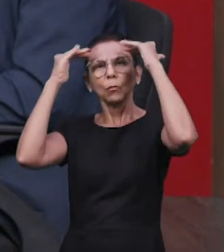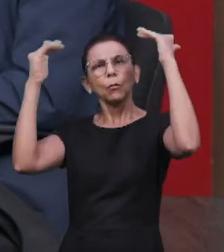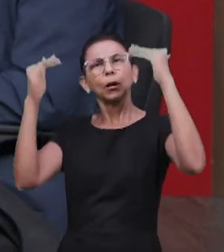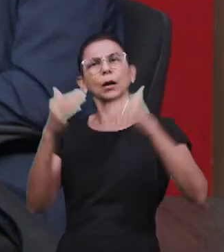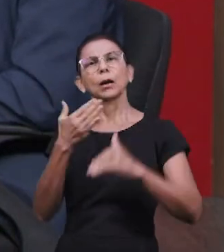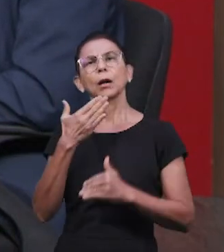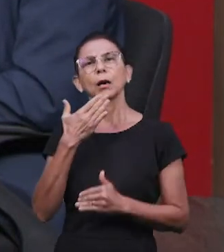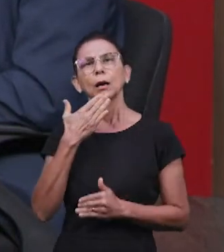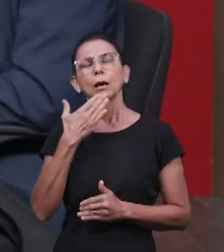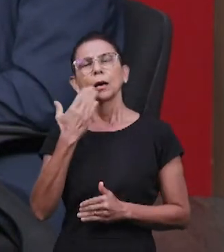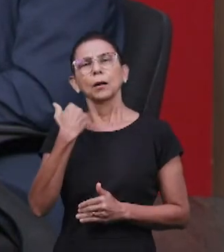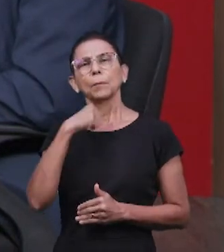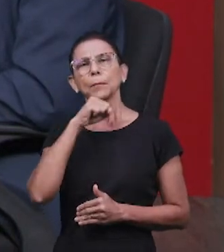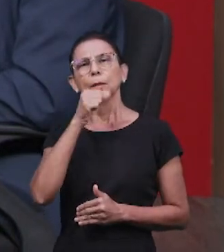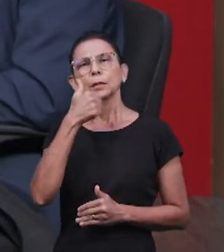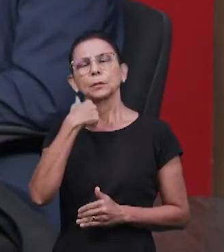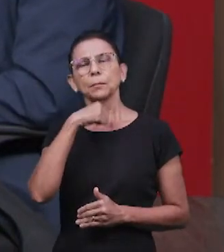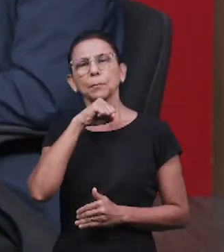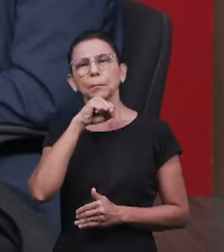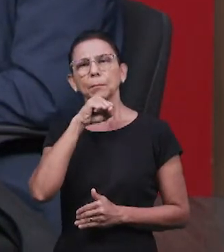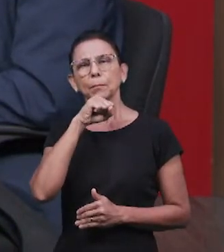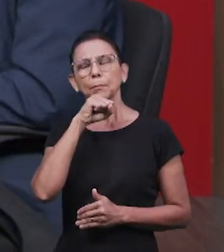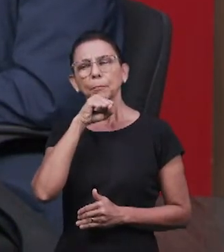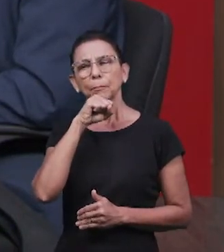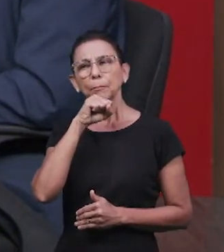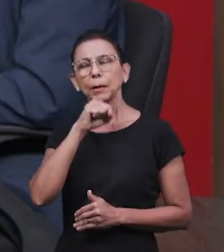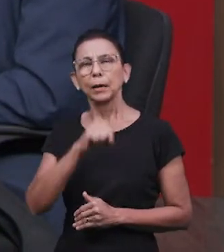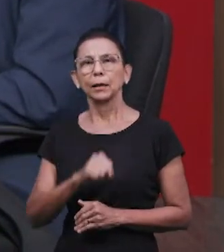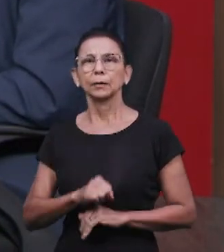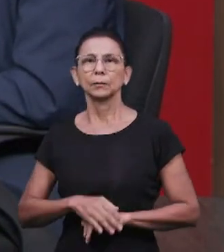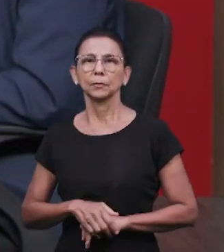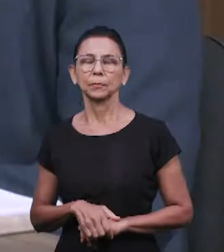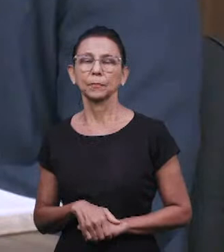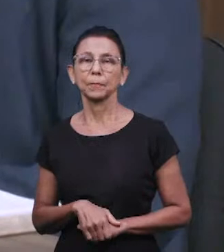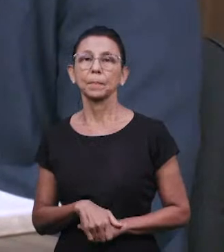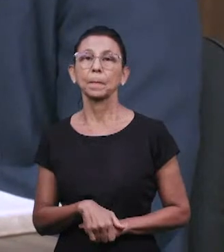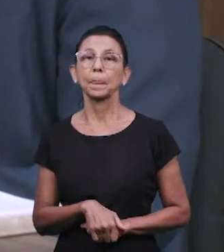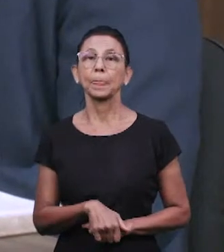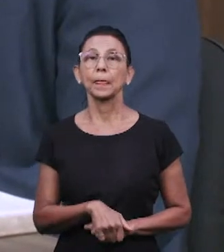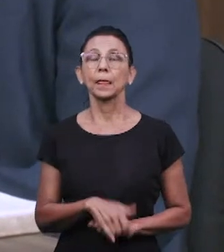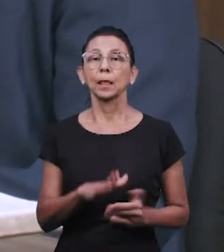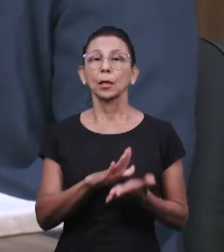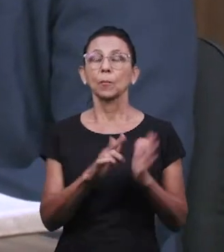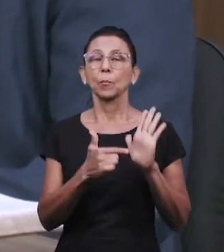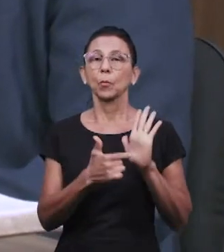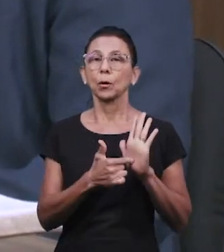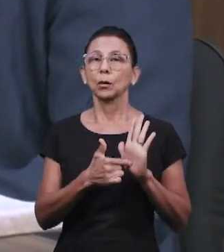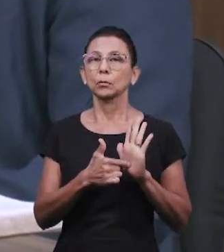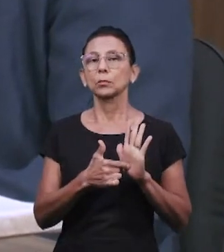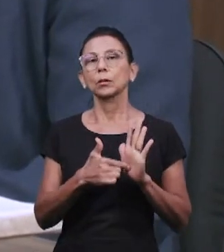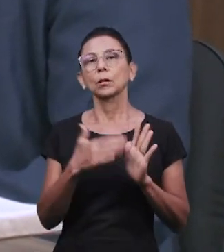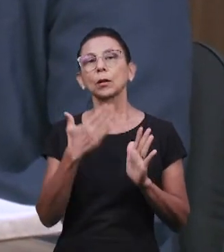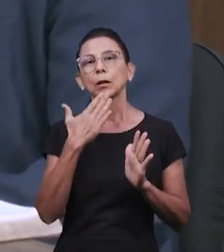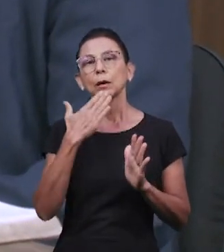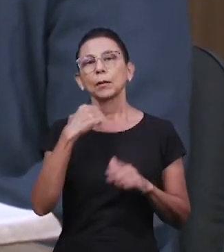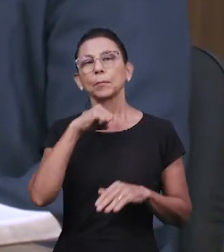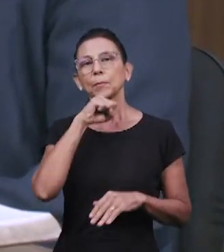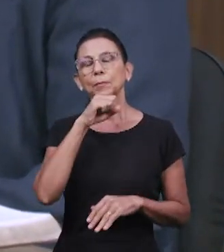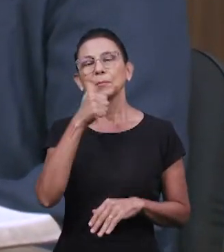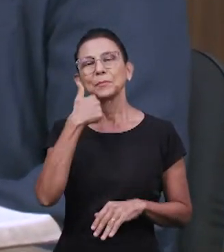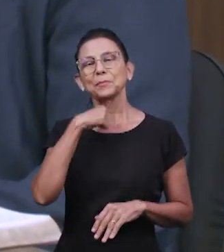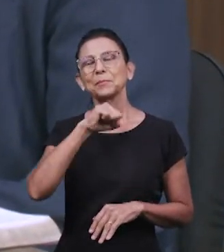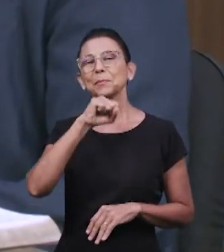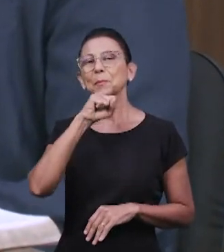muito citado, eu vou até repetir aqui, por exemplo, Êxodo 20:12 fala assim, honra o teu pai e tua mãe, a fim que tenhas